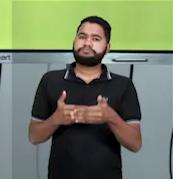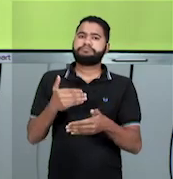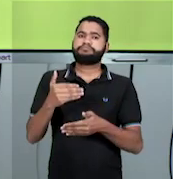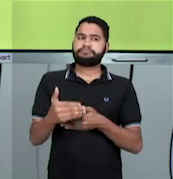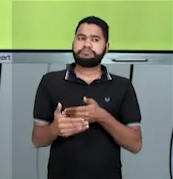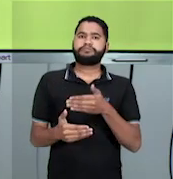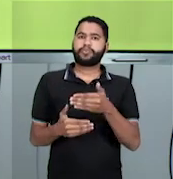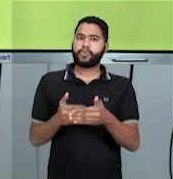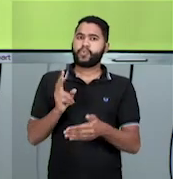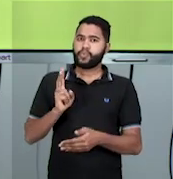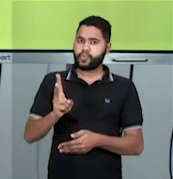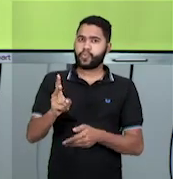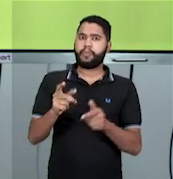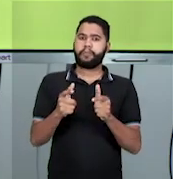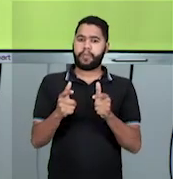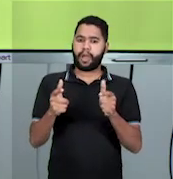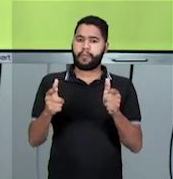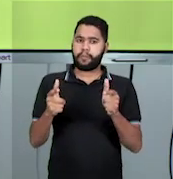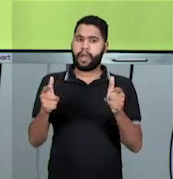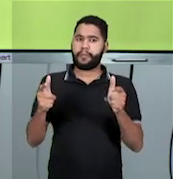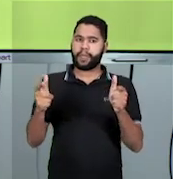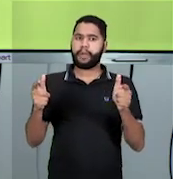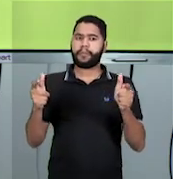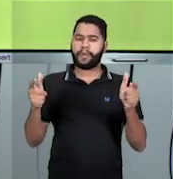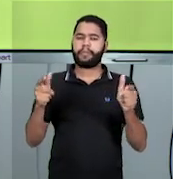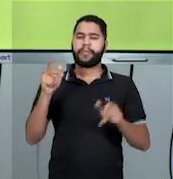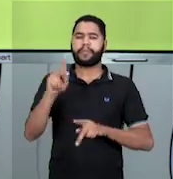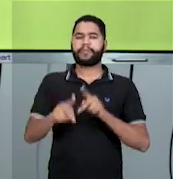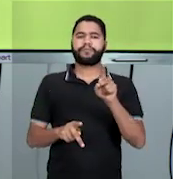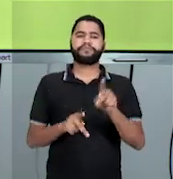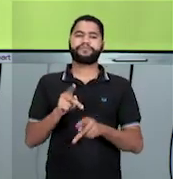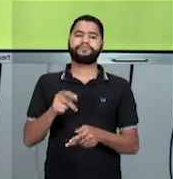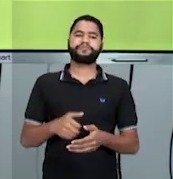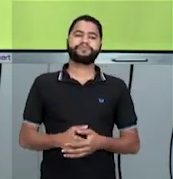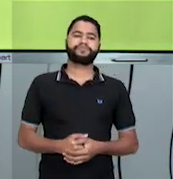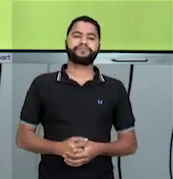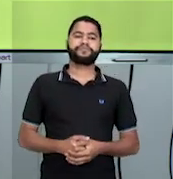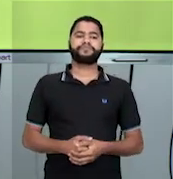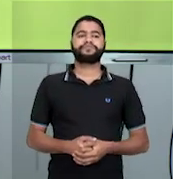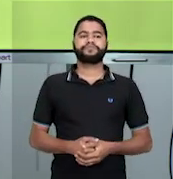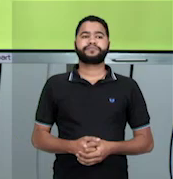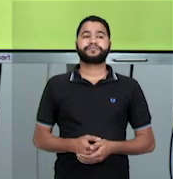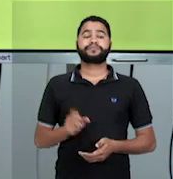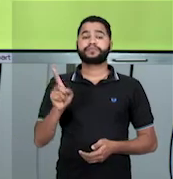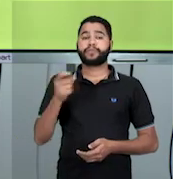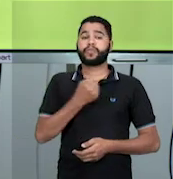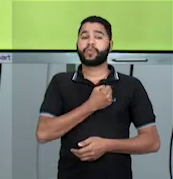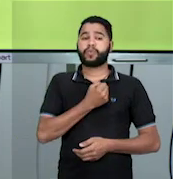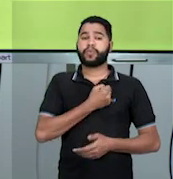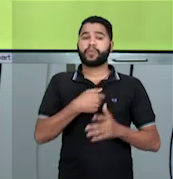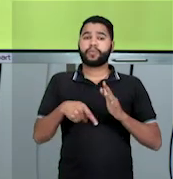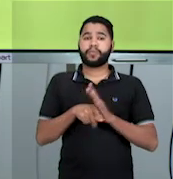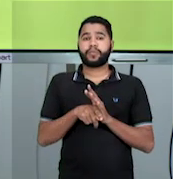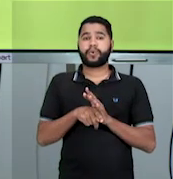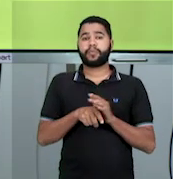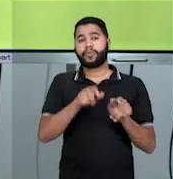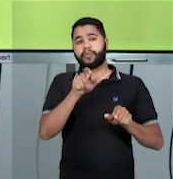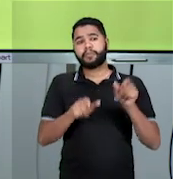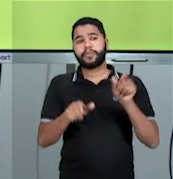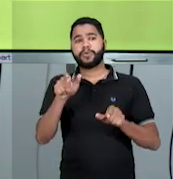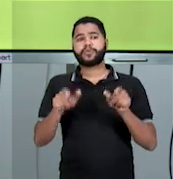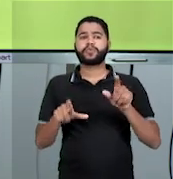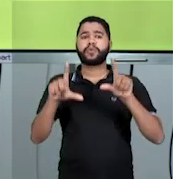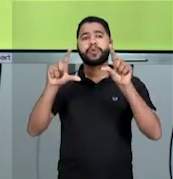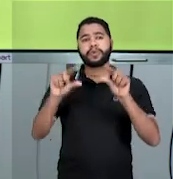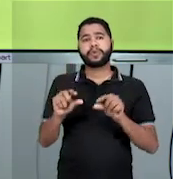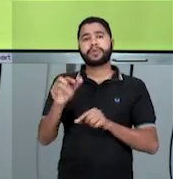ainda tem a tendência de crescimento da população mundial, tá? Que aí o número de habitantes diminuiria cerca de 10%,